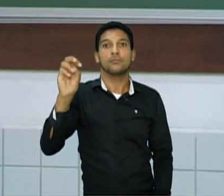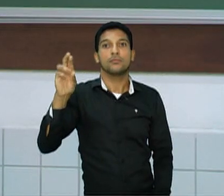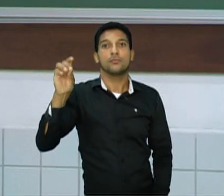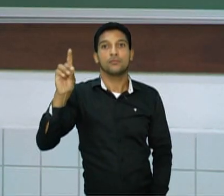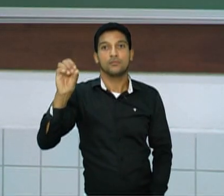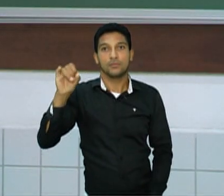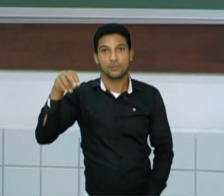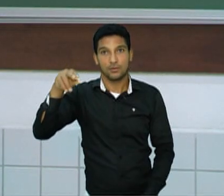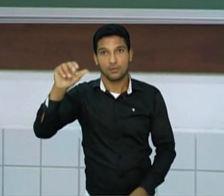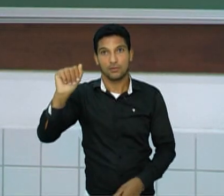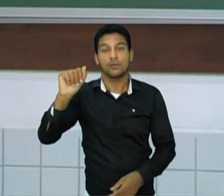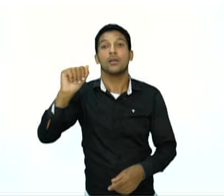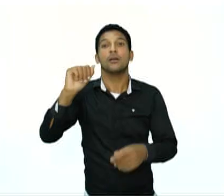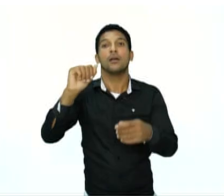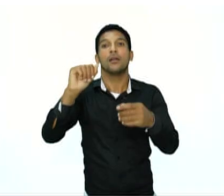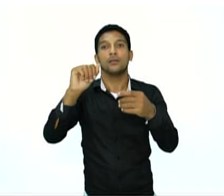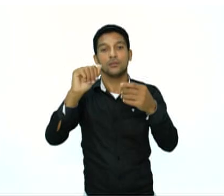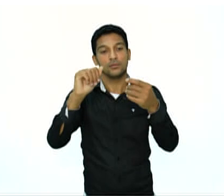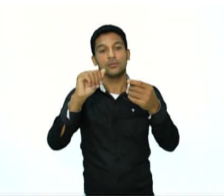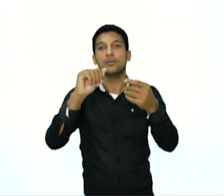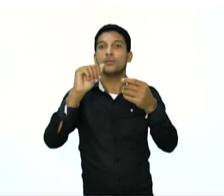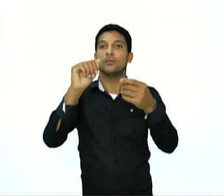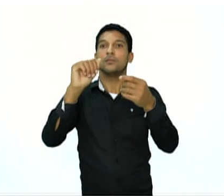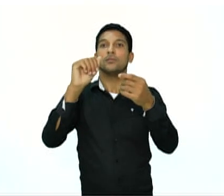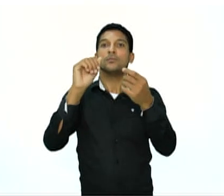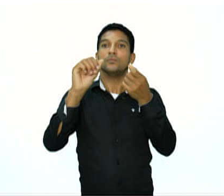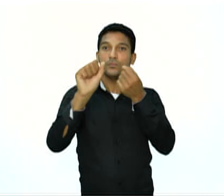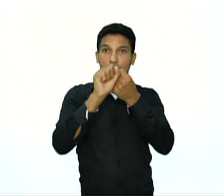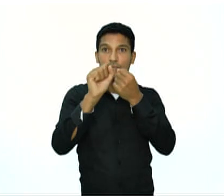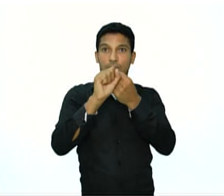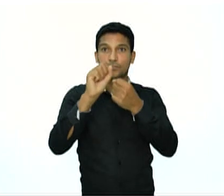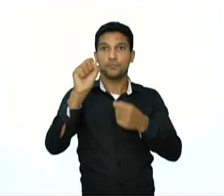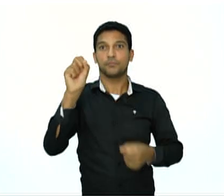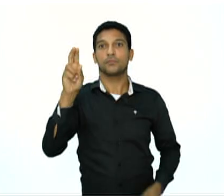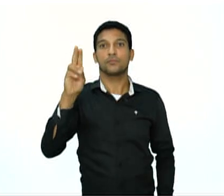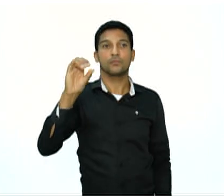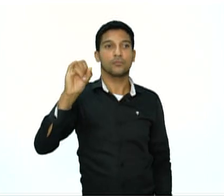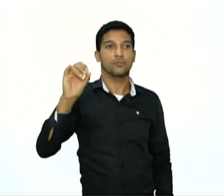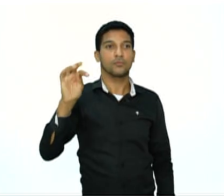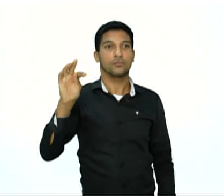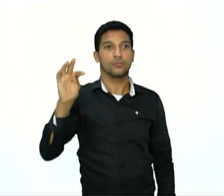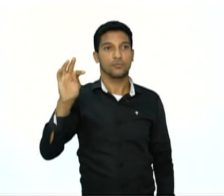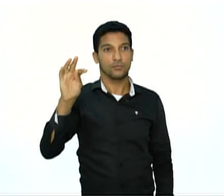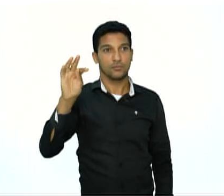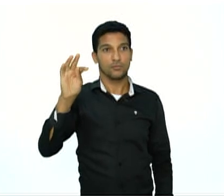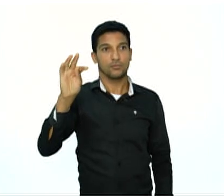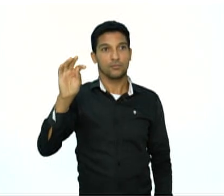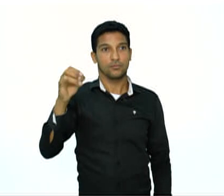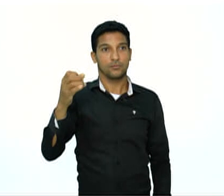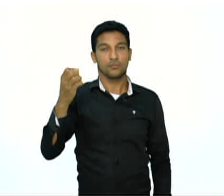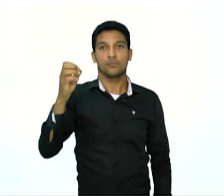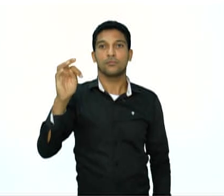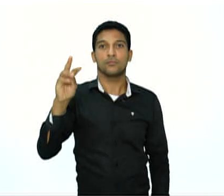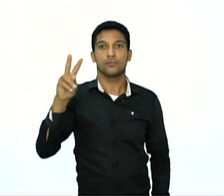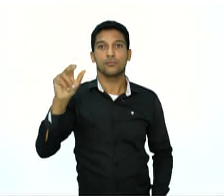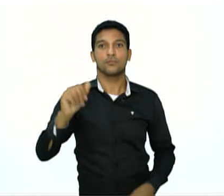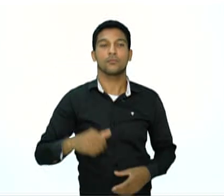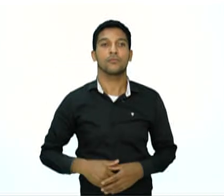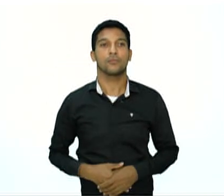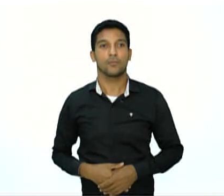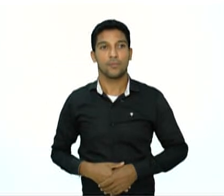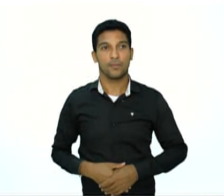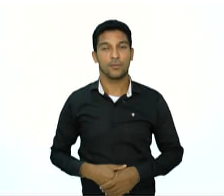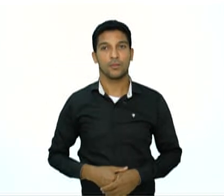vamos ver aqui, ó. Que ela cite fontes é mais provável. Que é mais provável que ela cite fontes. É o que demonstra que é